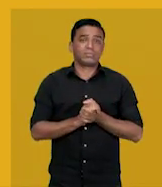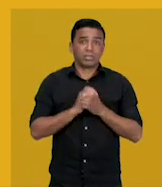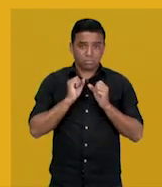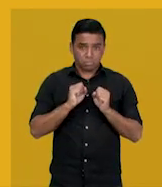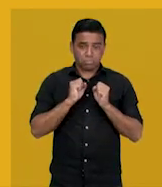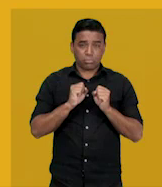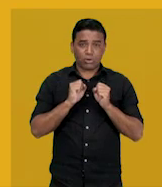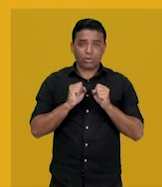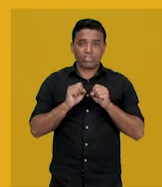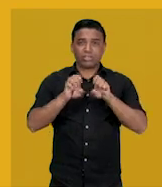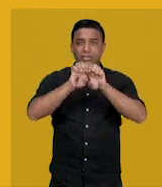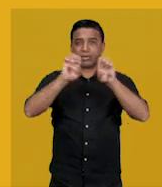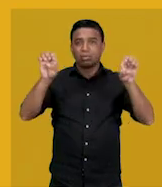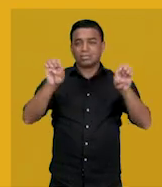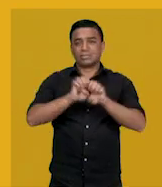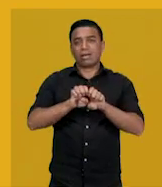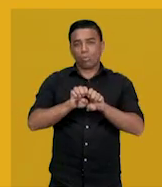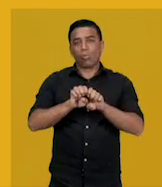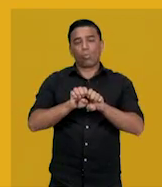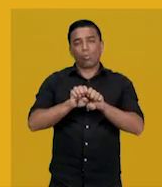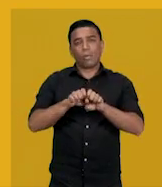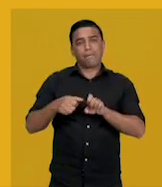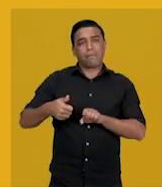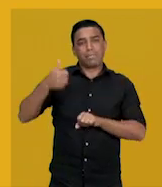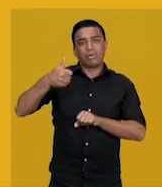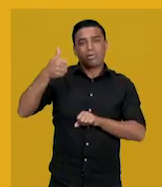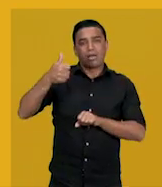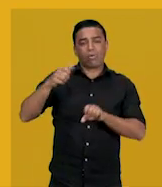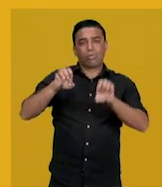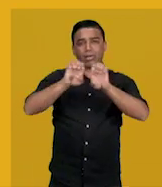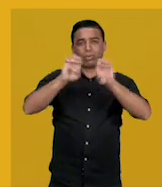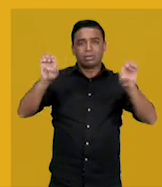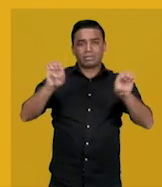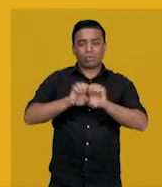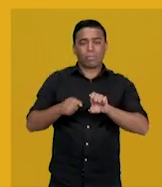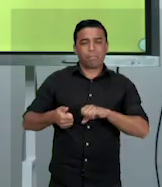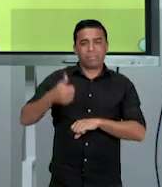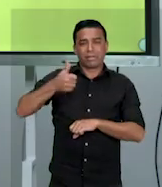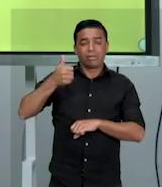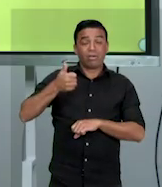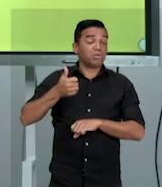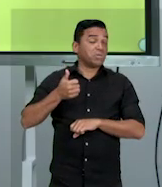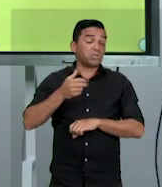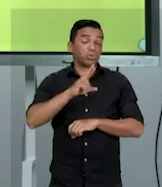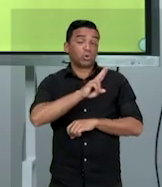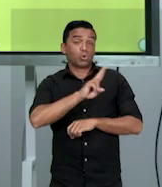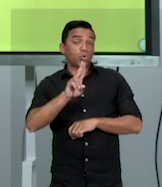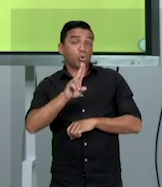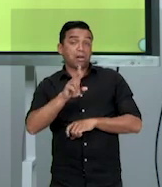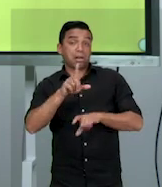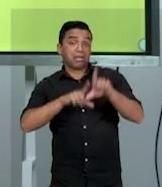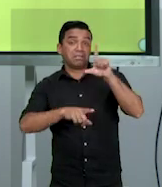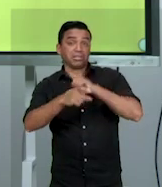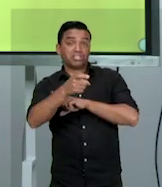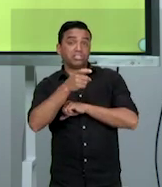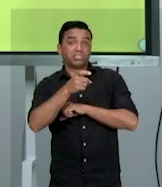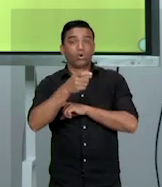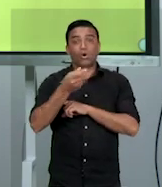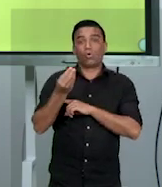uma equação do primeiro grau, só que em vez de chamar de X, eu estou chamando de